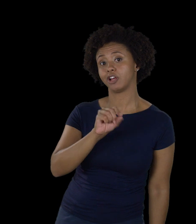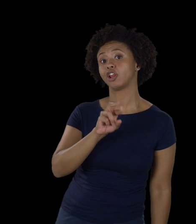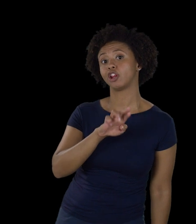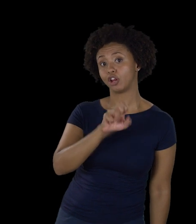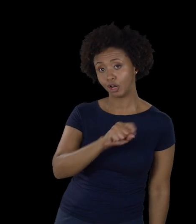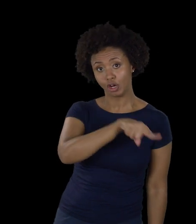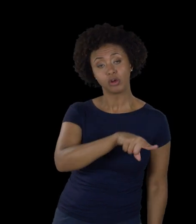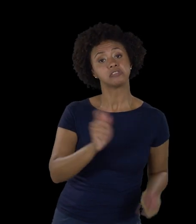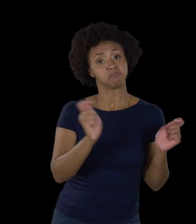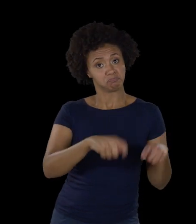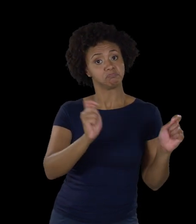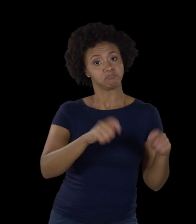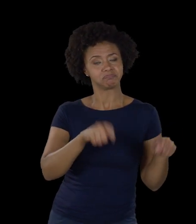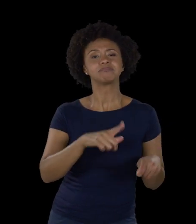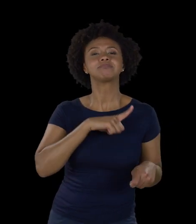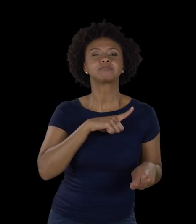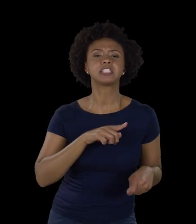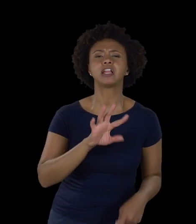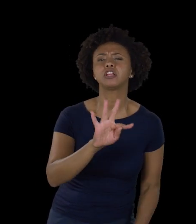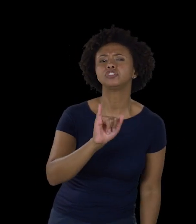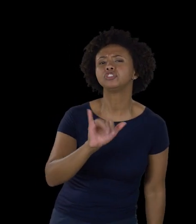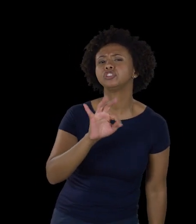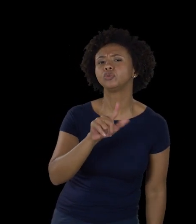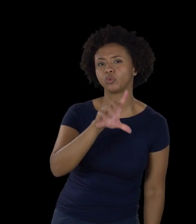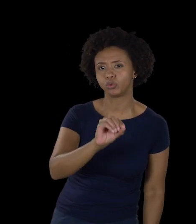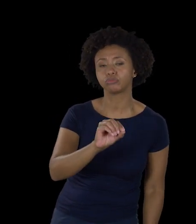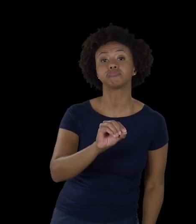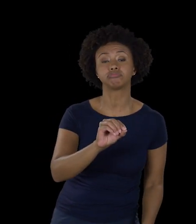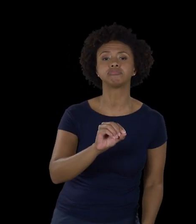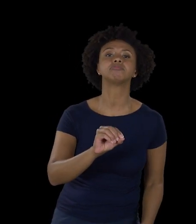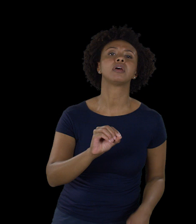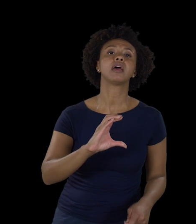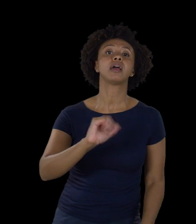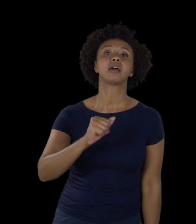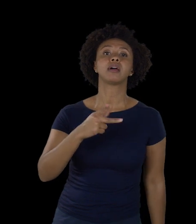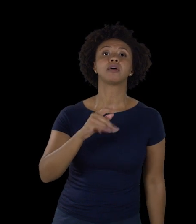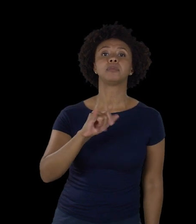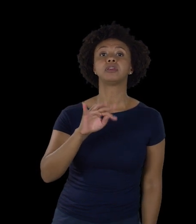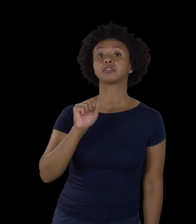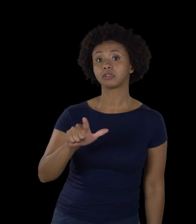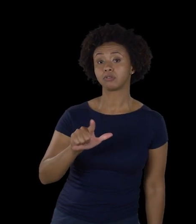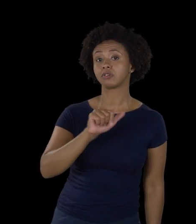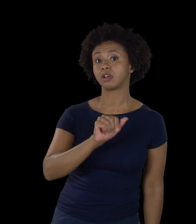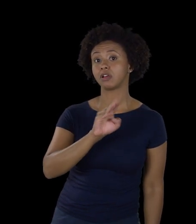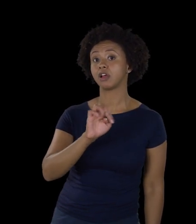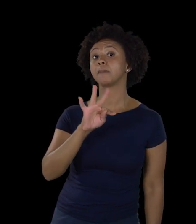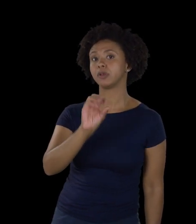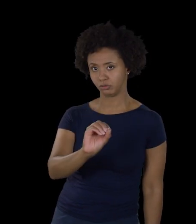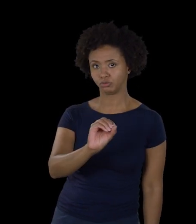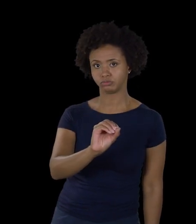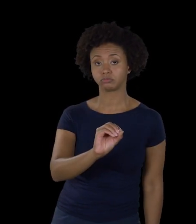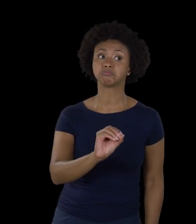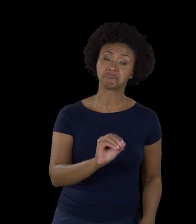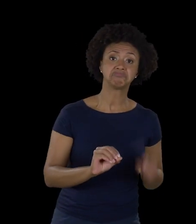negocia os títulos emitidos por empresas de capital aberto. As ações, evidentemente, apresentam riscos, mas